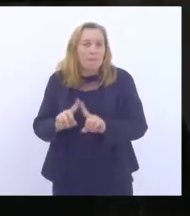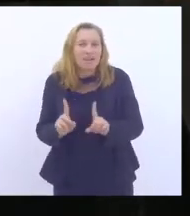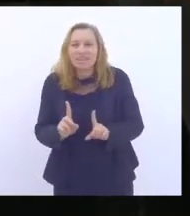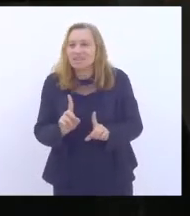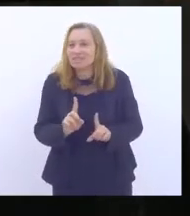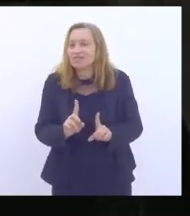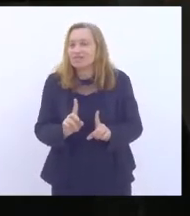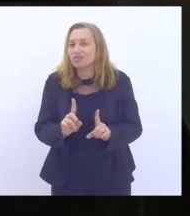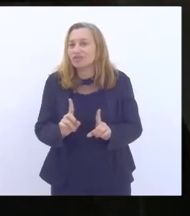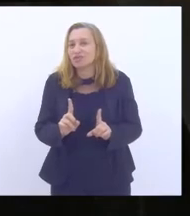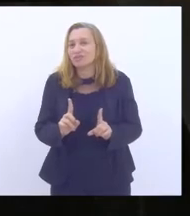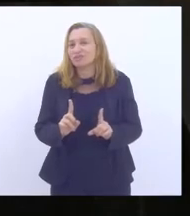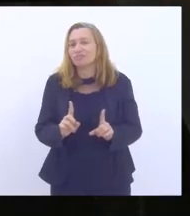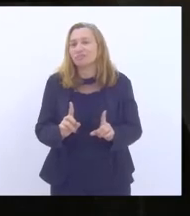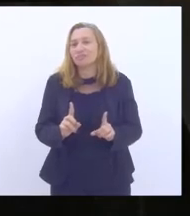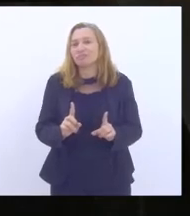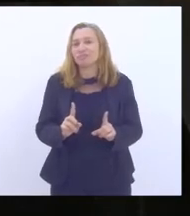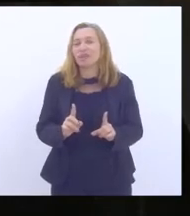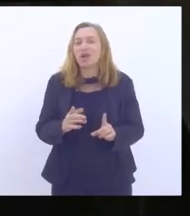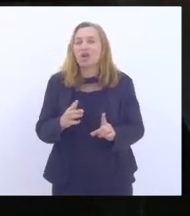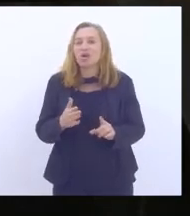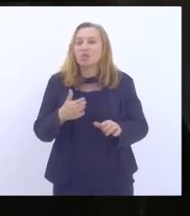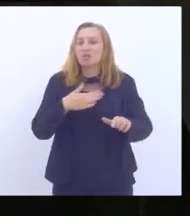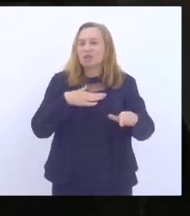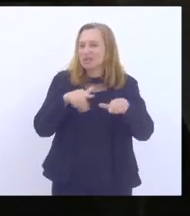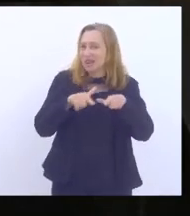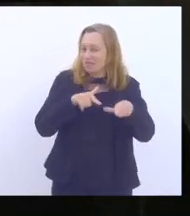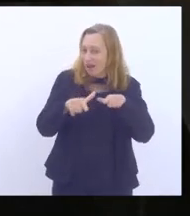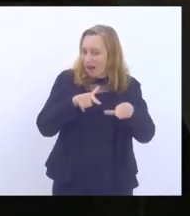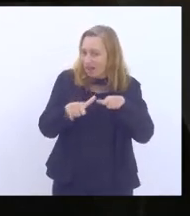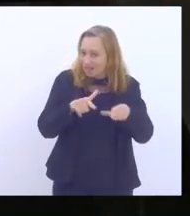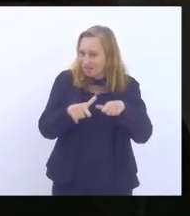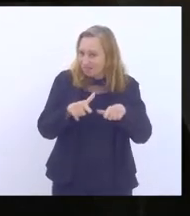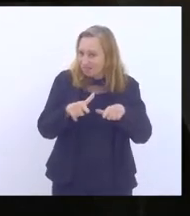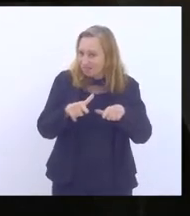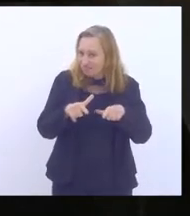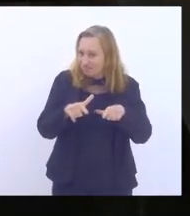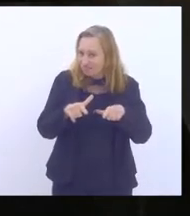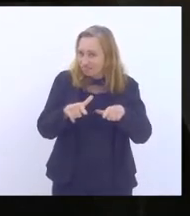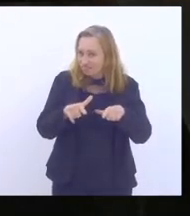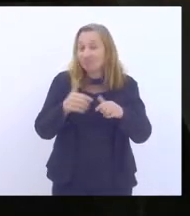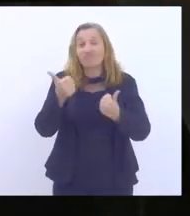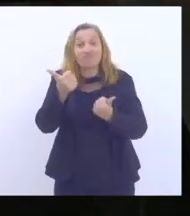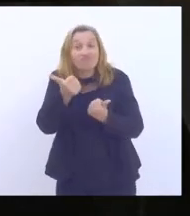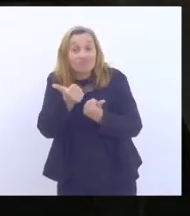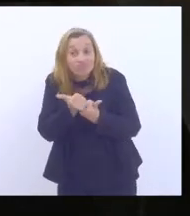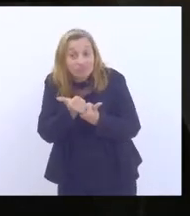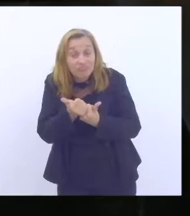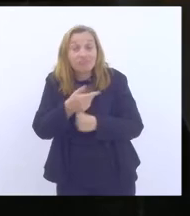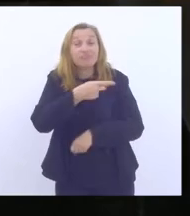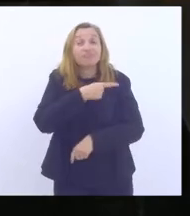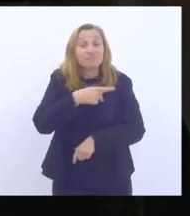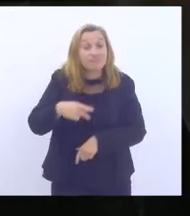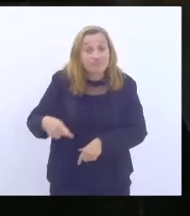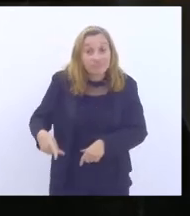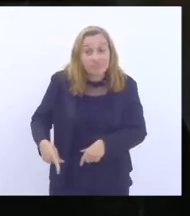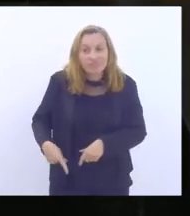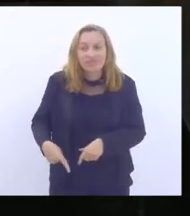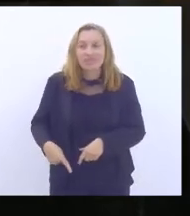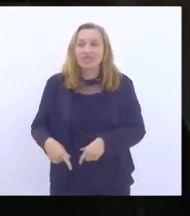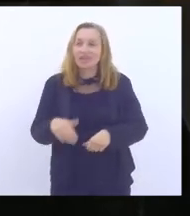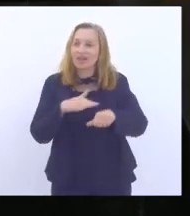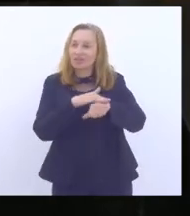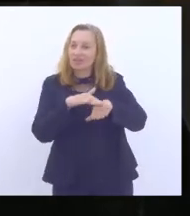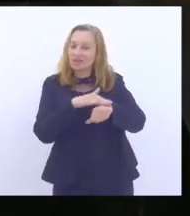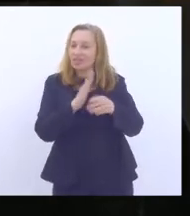não tira a robustez do meu trabalho a robustez do meu apoio ao presidente hoje eu